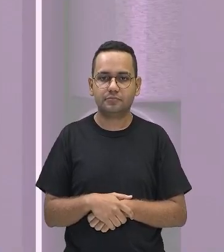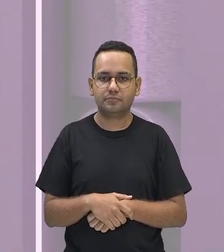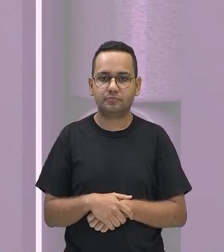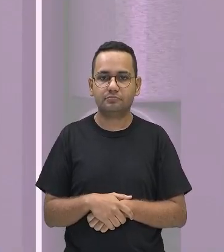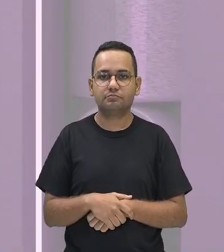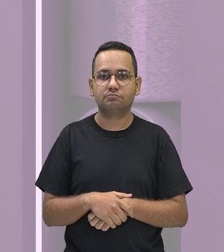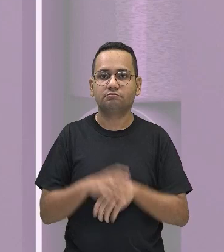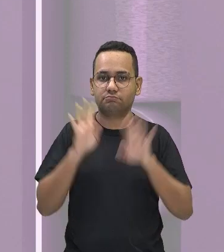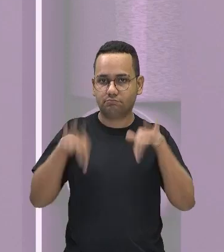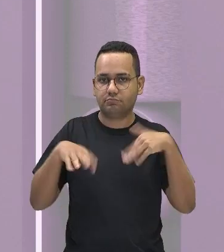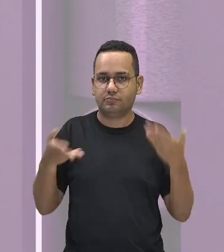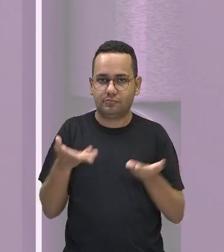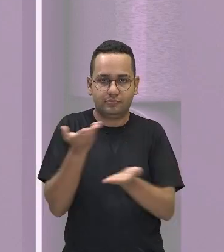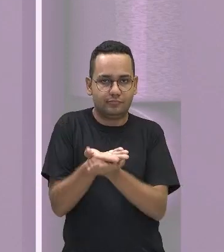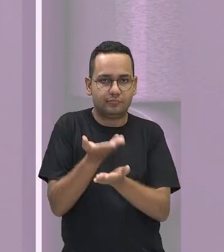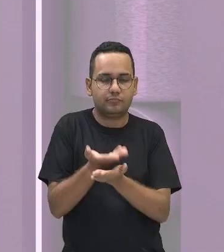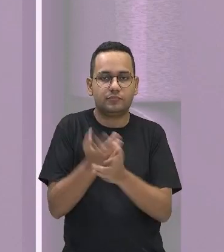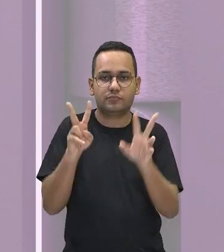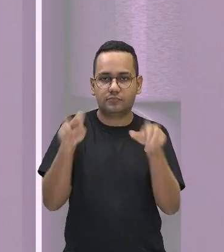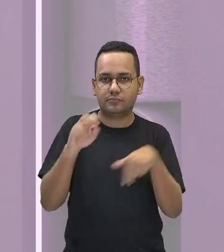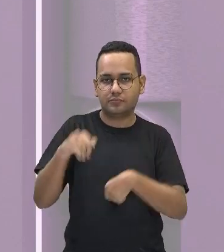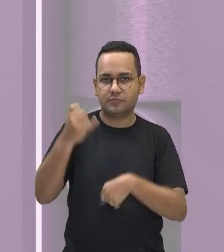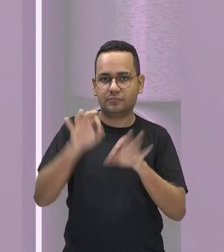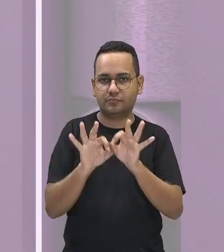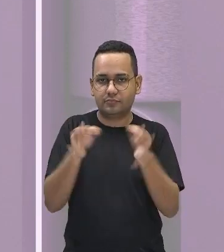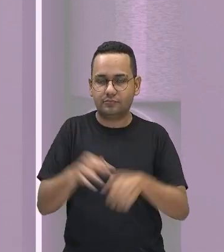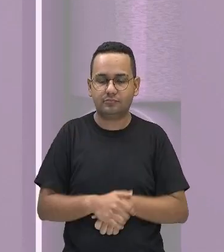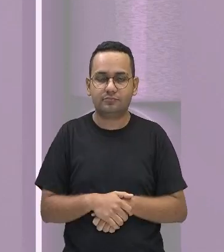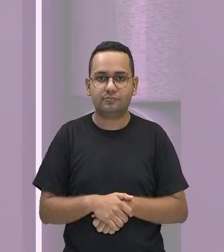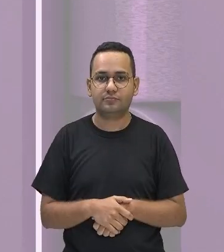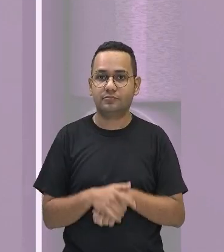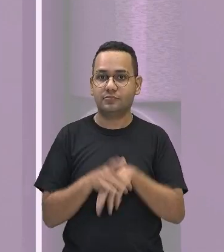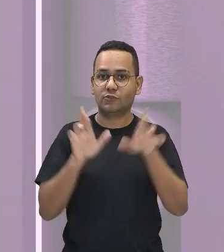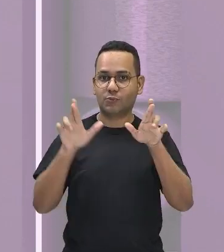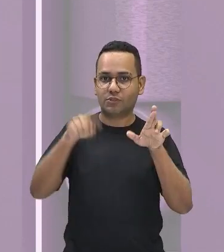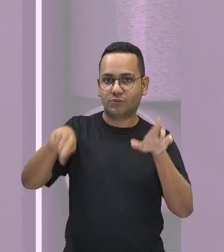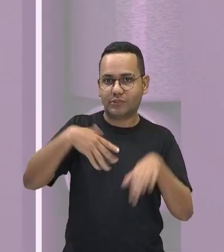aula sobre juros simples ali. E espero que todos tenham